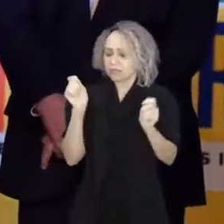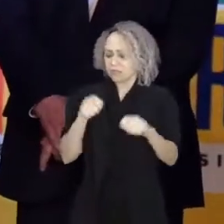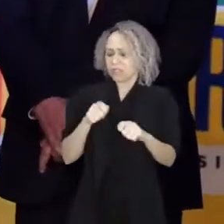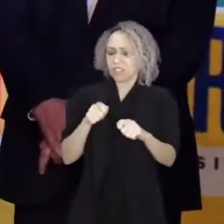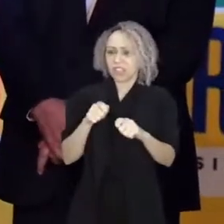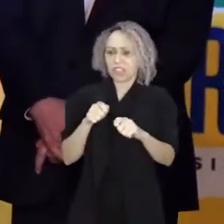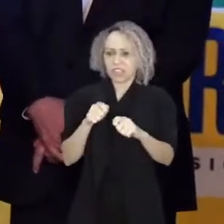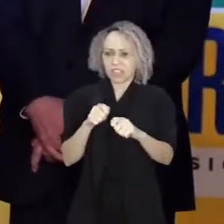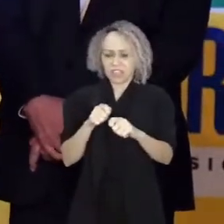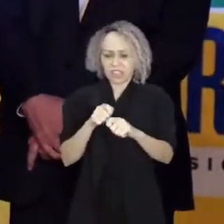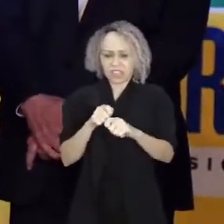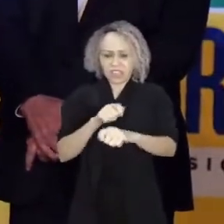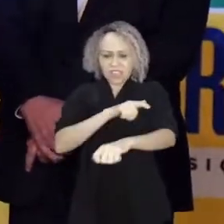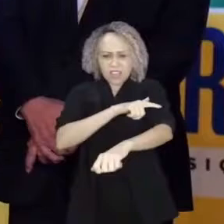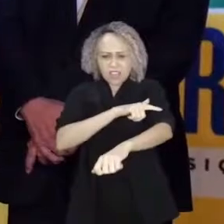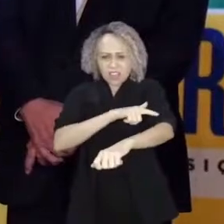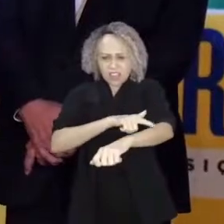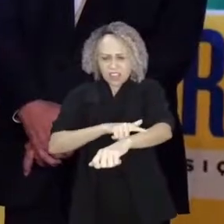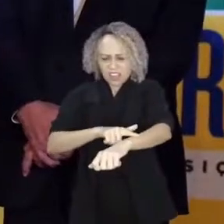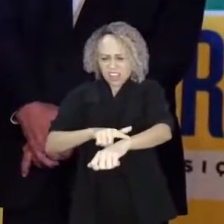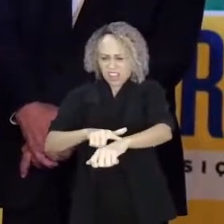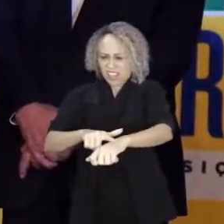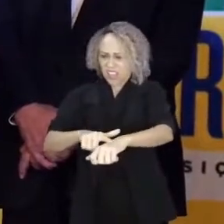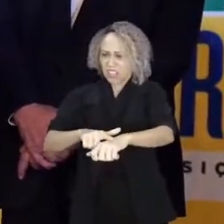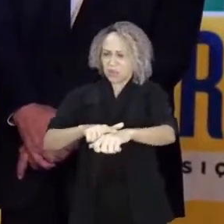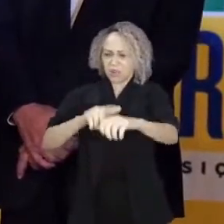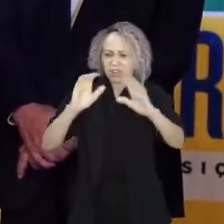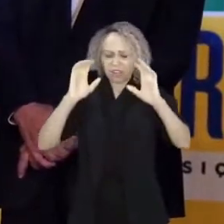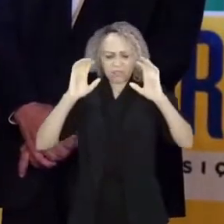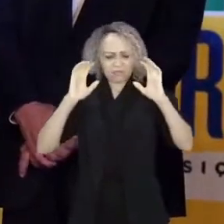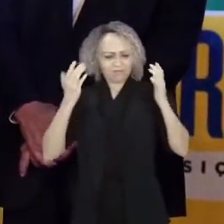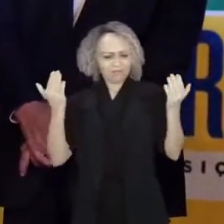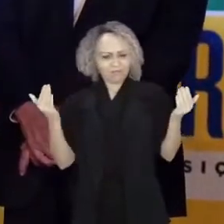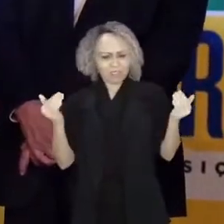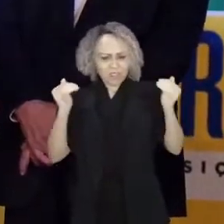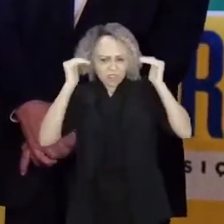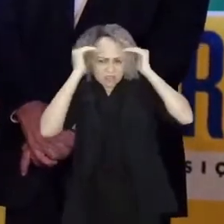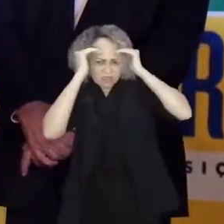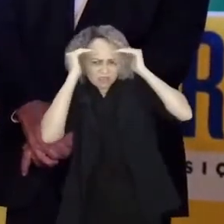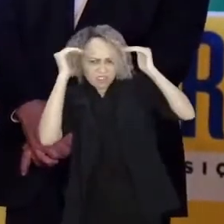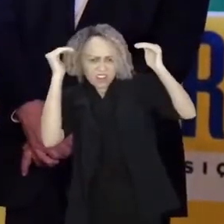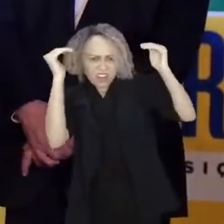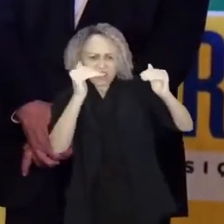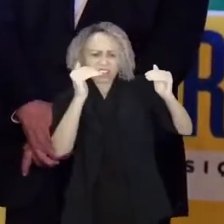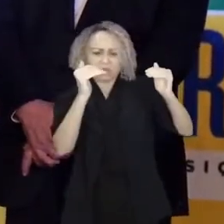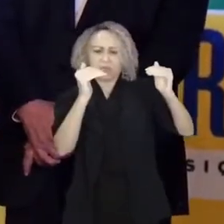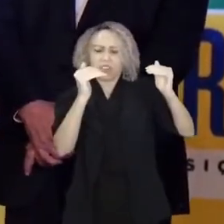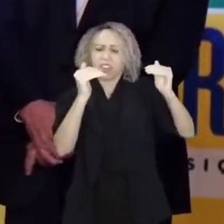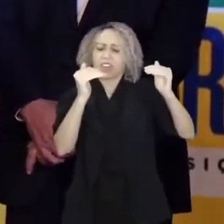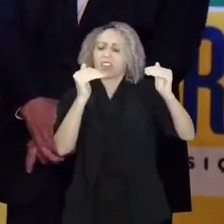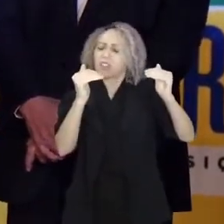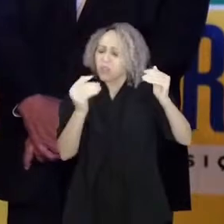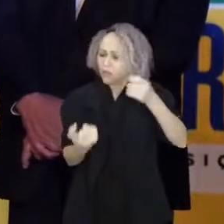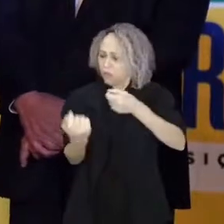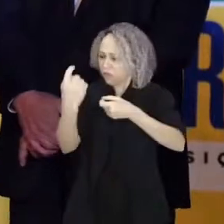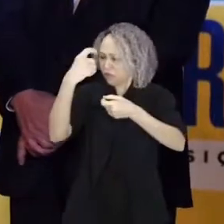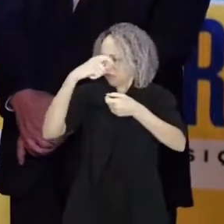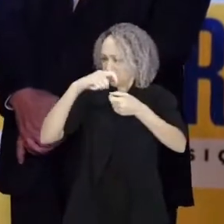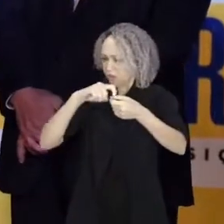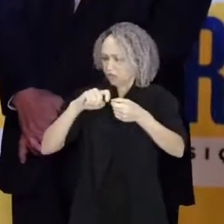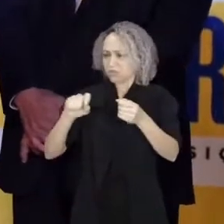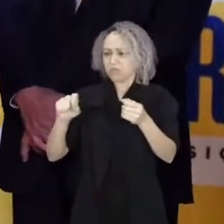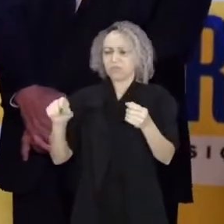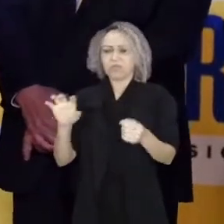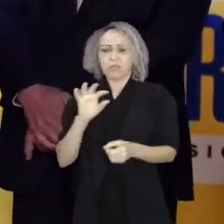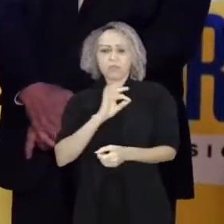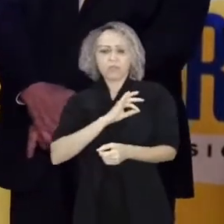valores fundantes de uma política, de uma polícia, da legalidade e do Estado Democrático de Direito. E essa foi